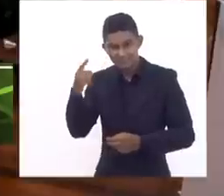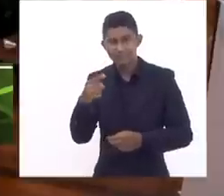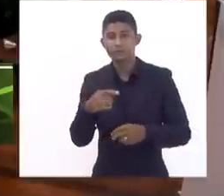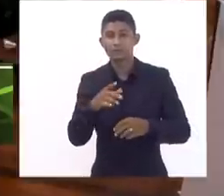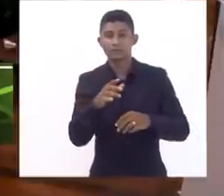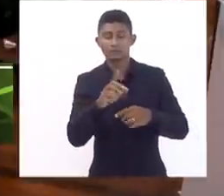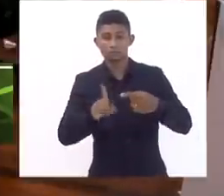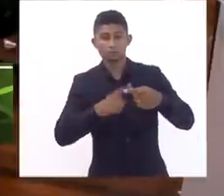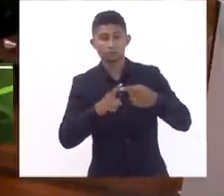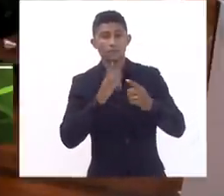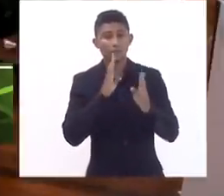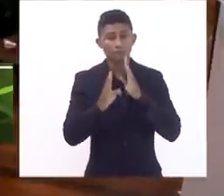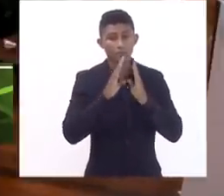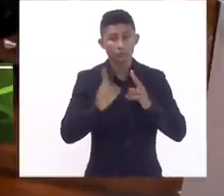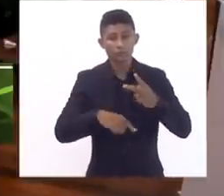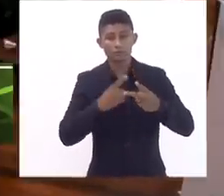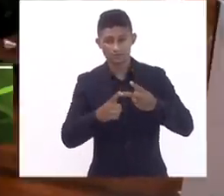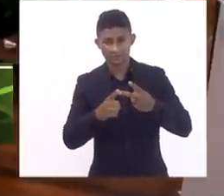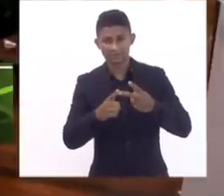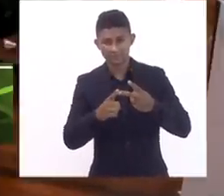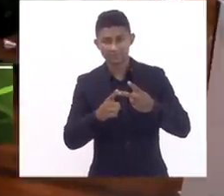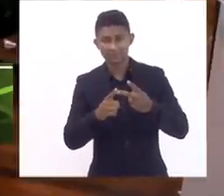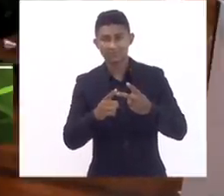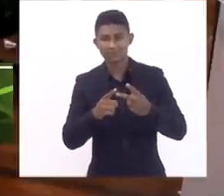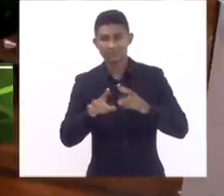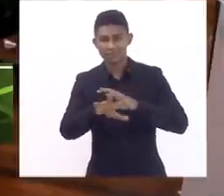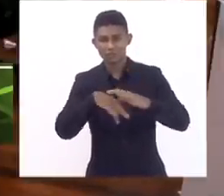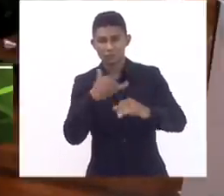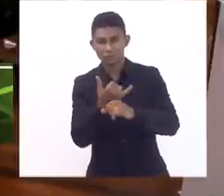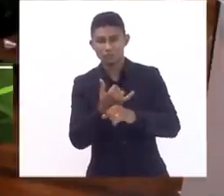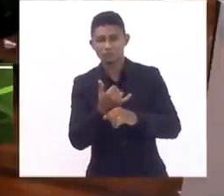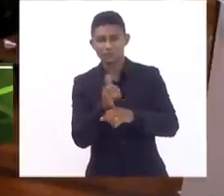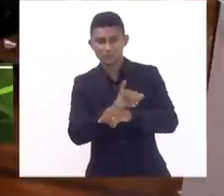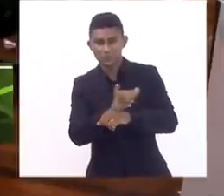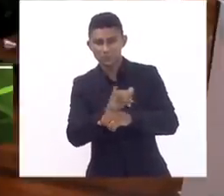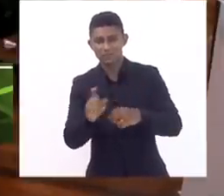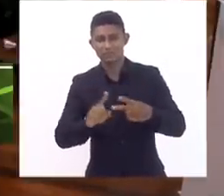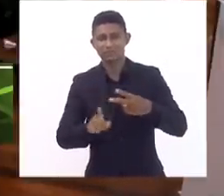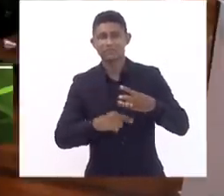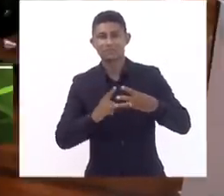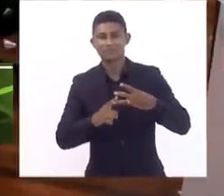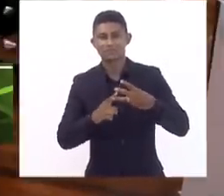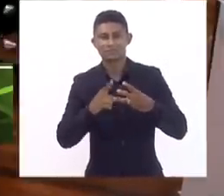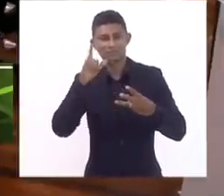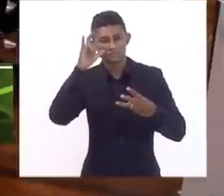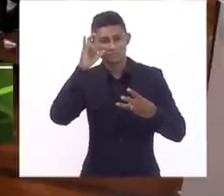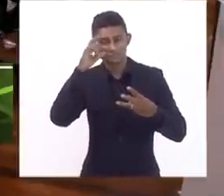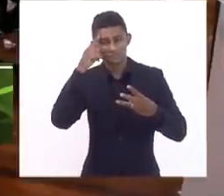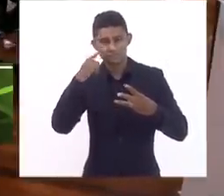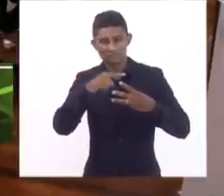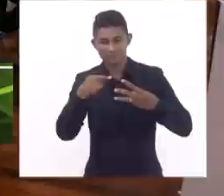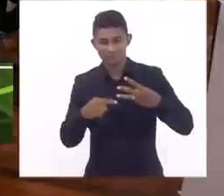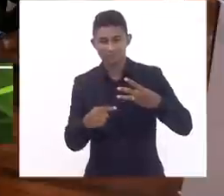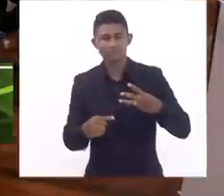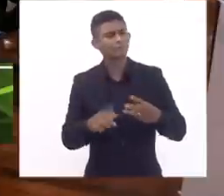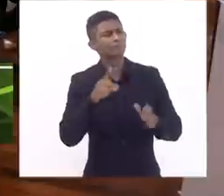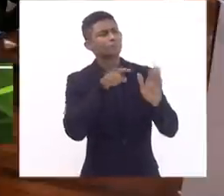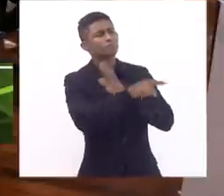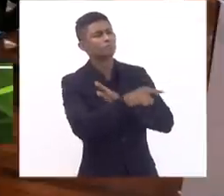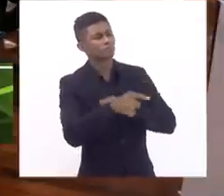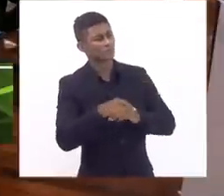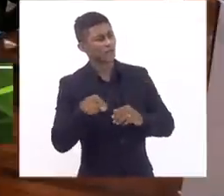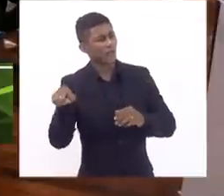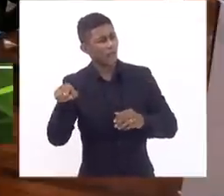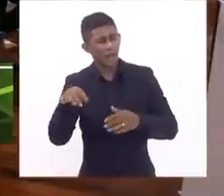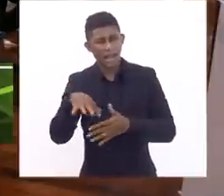O Instagram também pode funcionar concomitantemente funcionando o Colégio de Líderes? Pode,